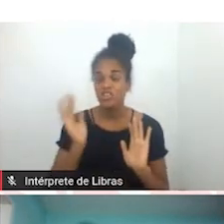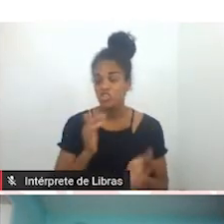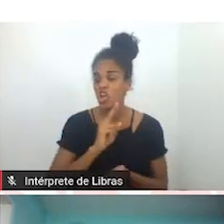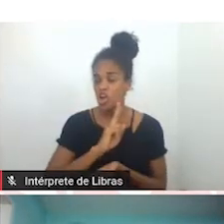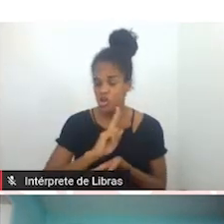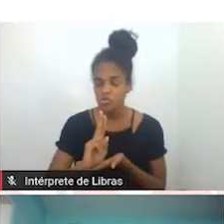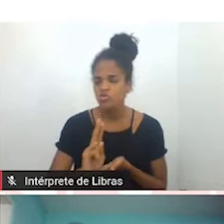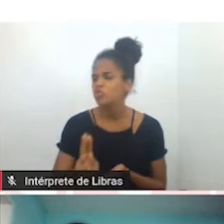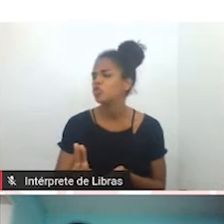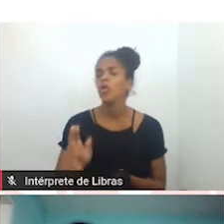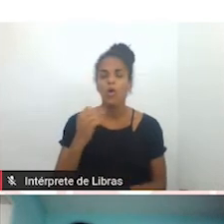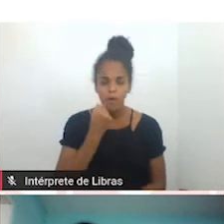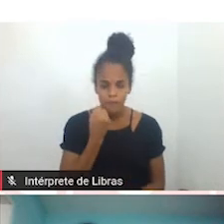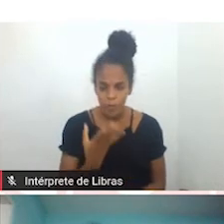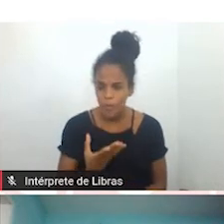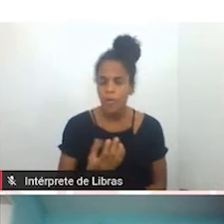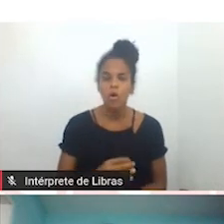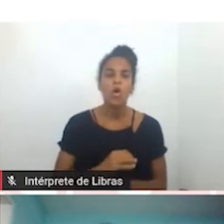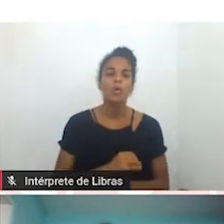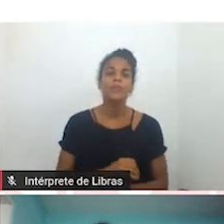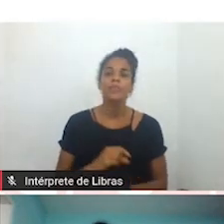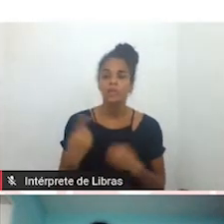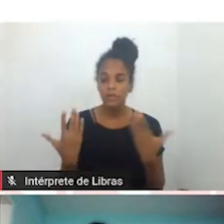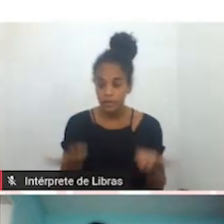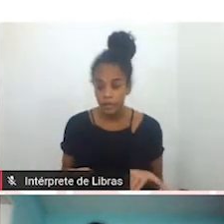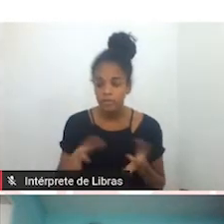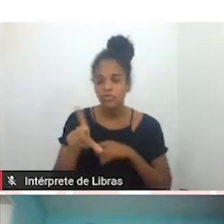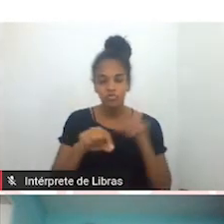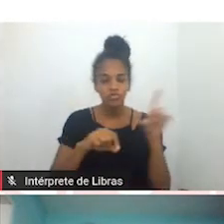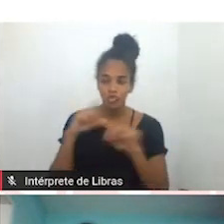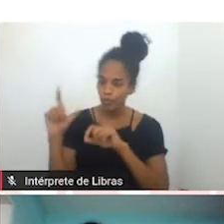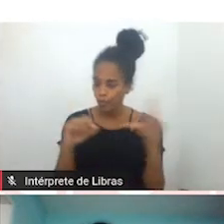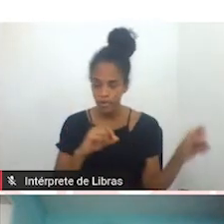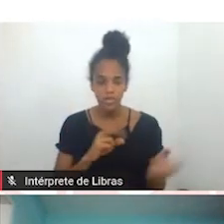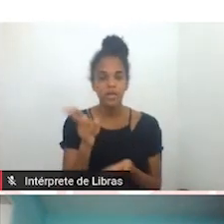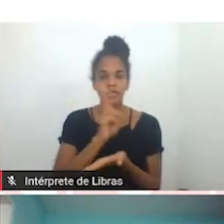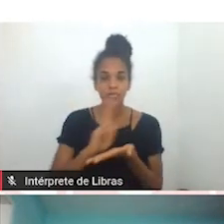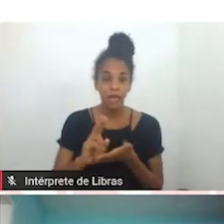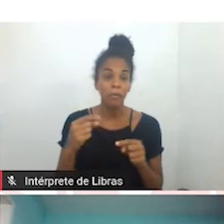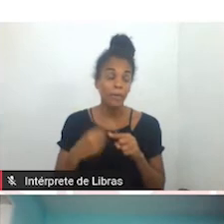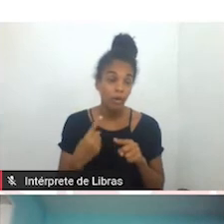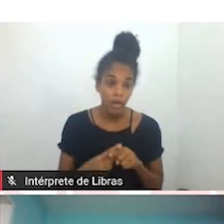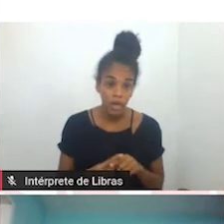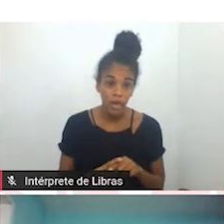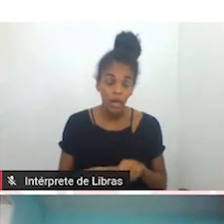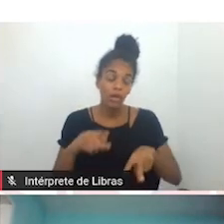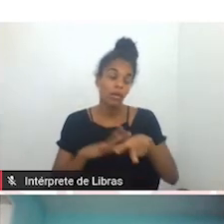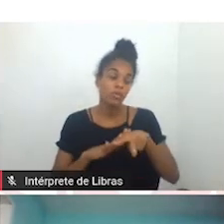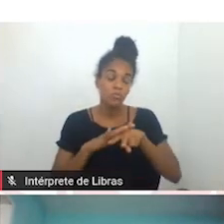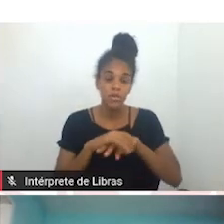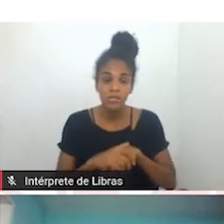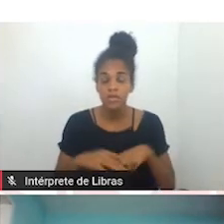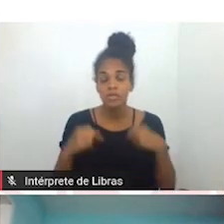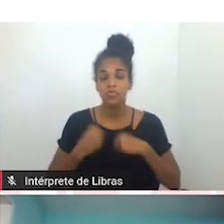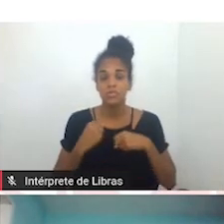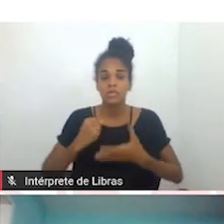progredir para nos dizer, porque tinha muitas pessoas vindo até nós precisando que a gente fizesse alguma coisa por elas. Pode passar.